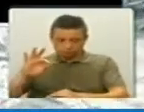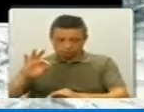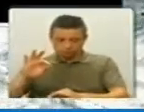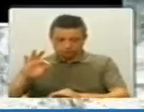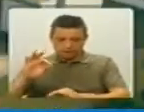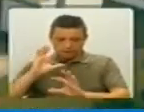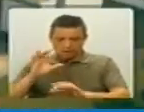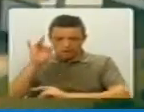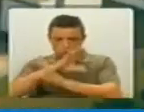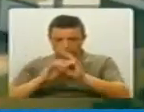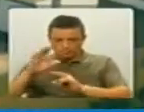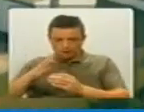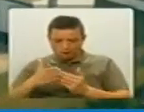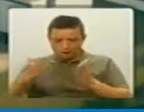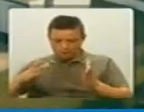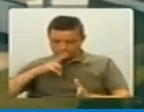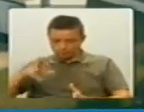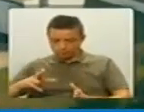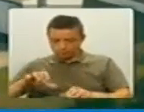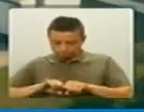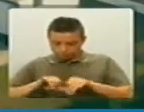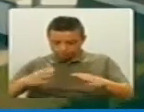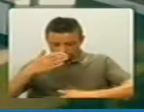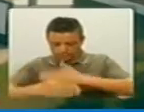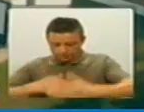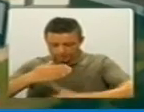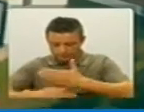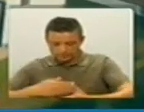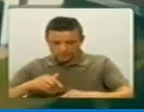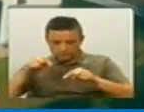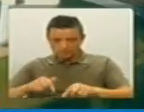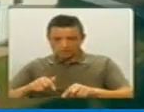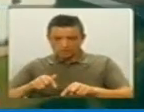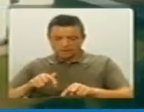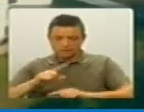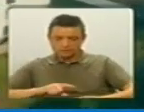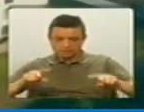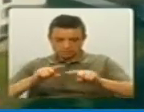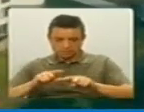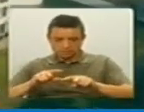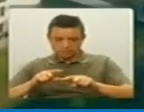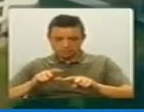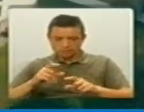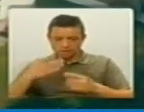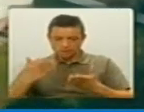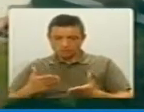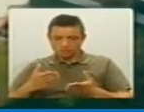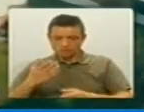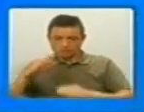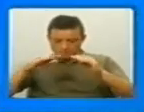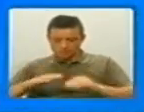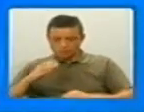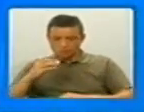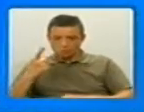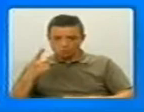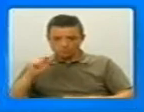Espacial Europeia para abrir em Portugal e para dinamizar precisamente este tipo de spin-offs espaciais. Muito bem, Miguel, e agora menos de um minuto para apresentar